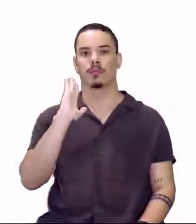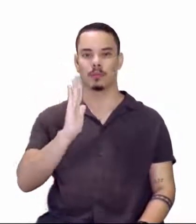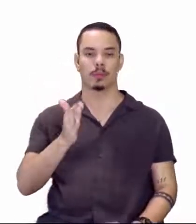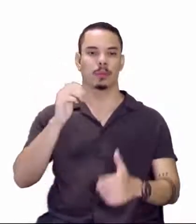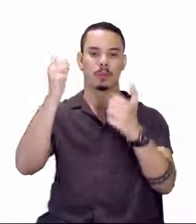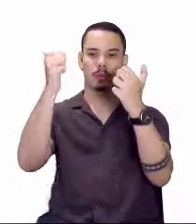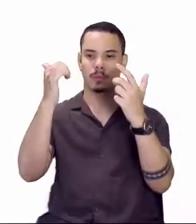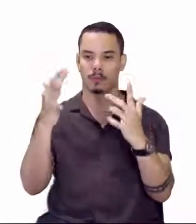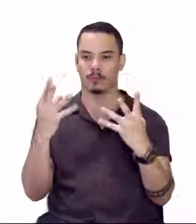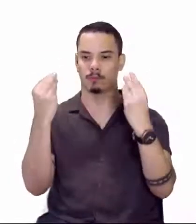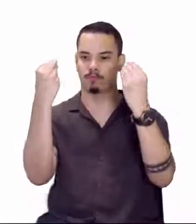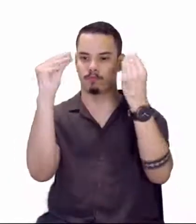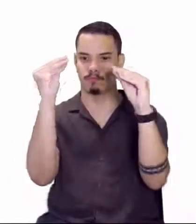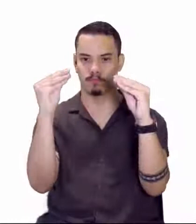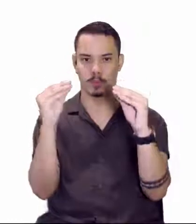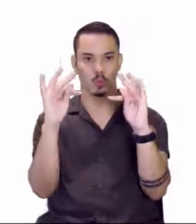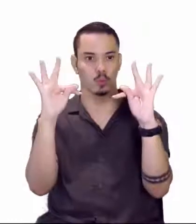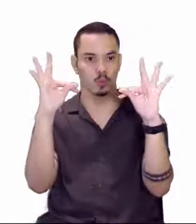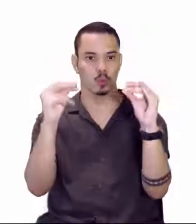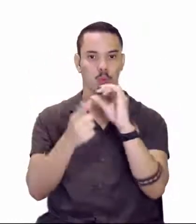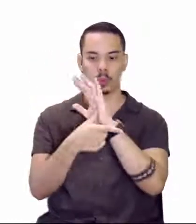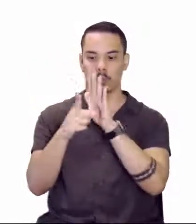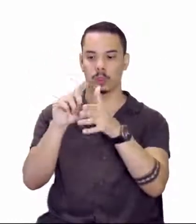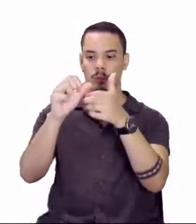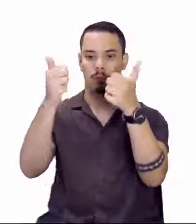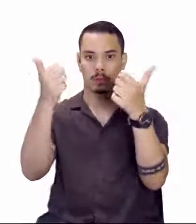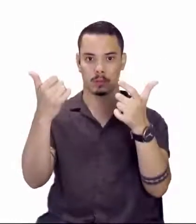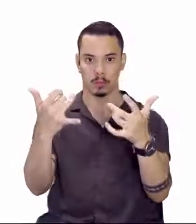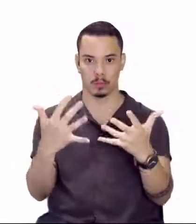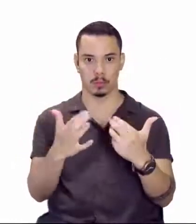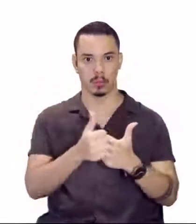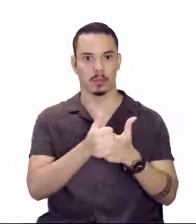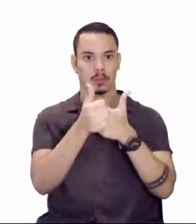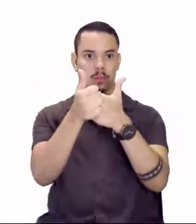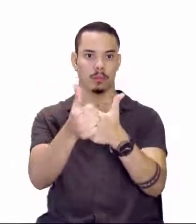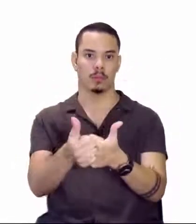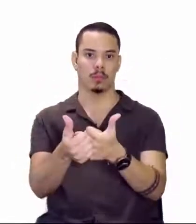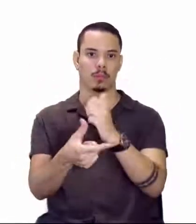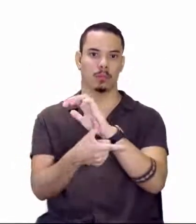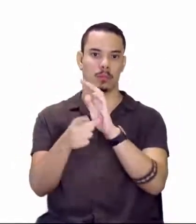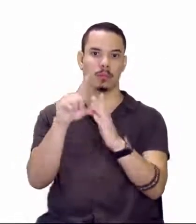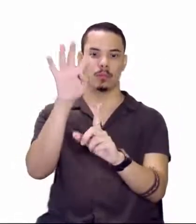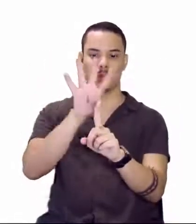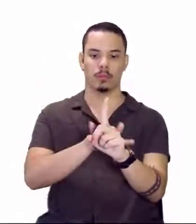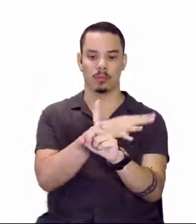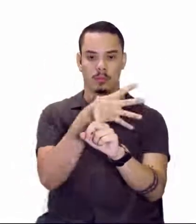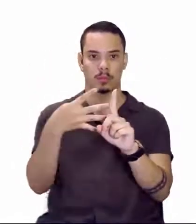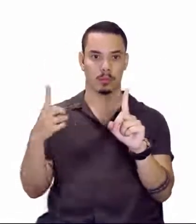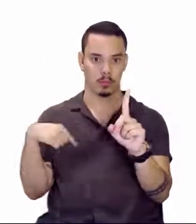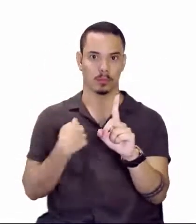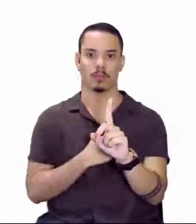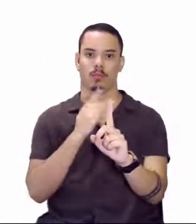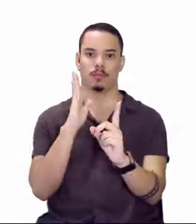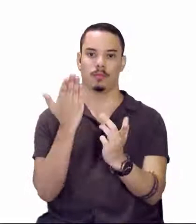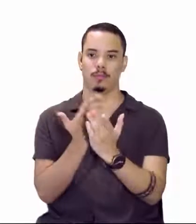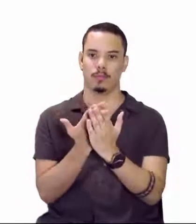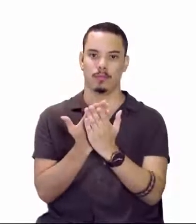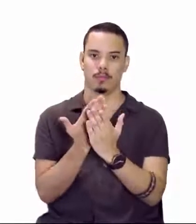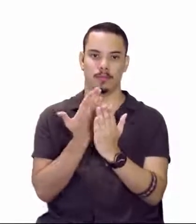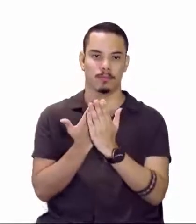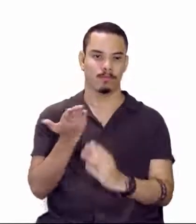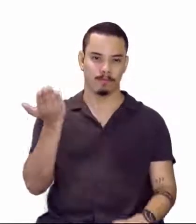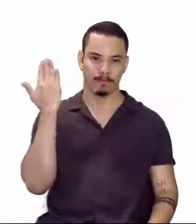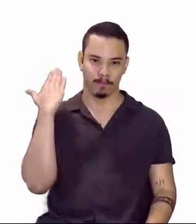foi toda regida, quer dizer, conforme o diagrama de Linus-Pauling, que era um diagrama que mostrava a